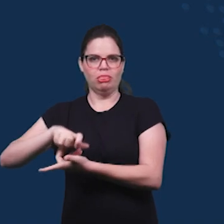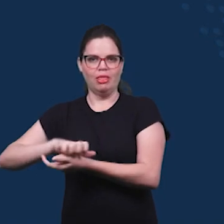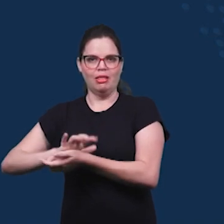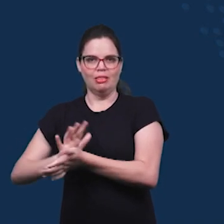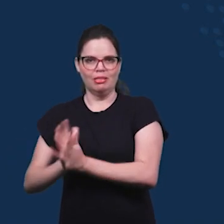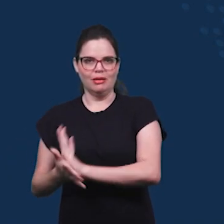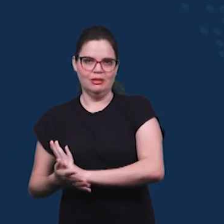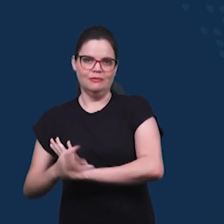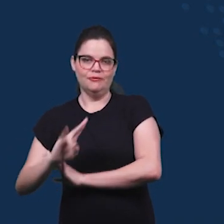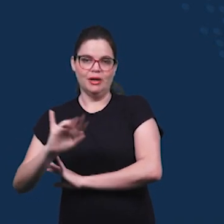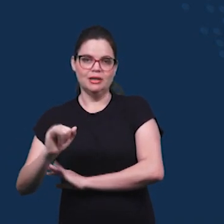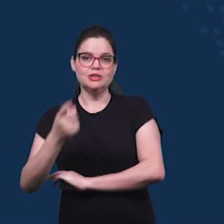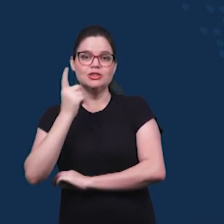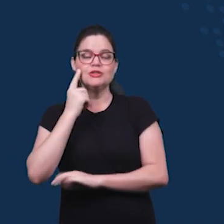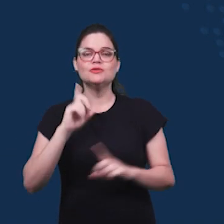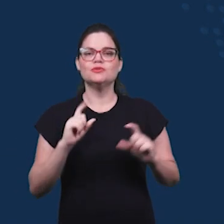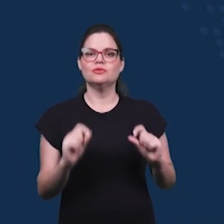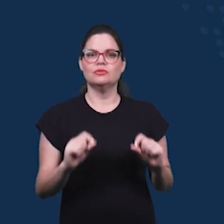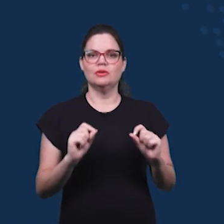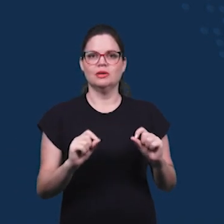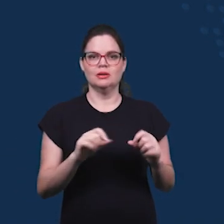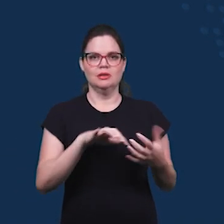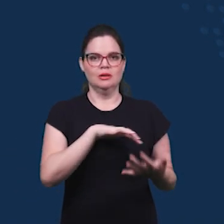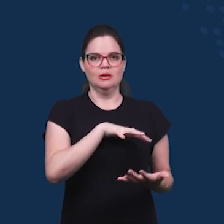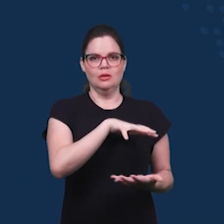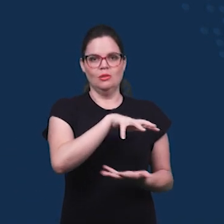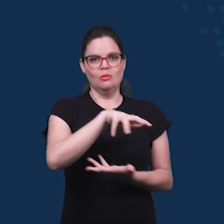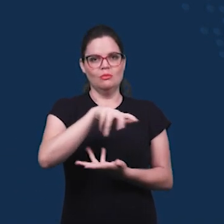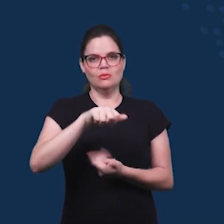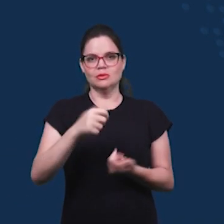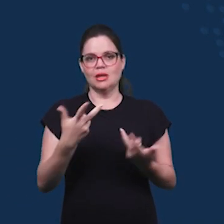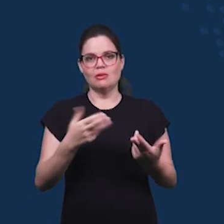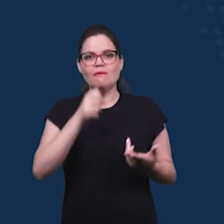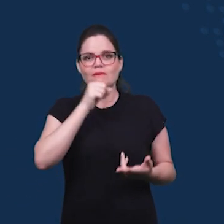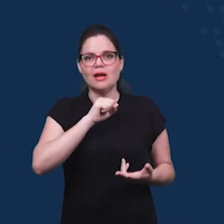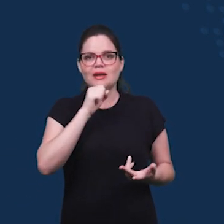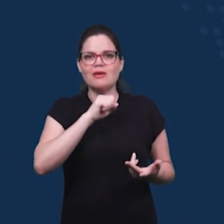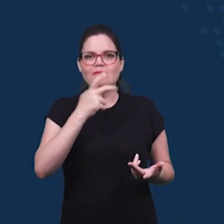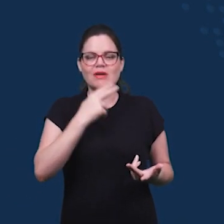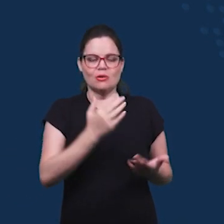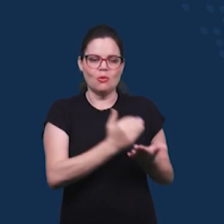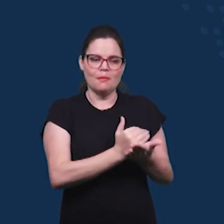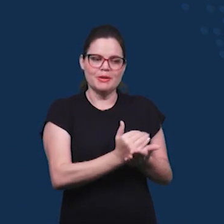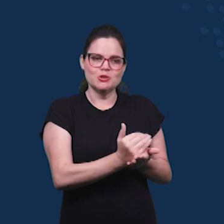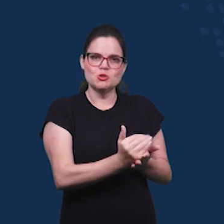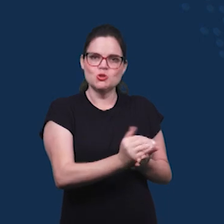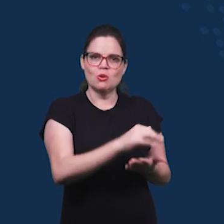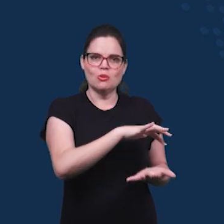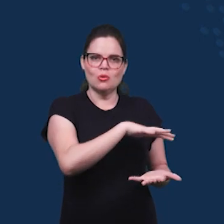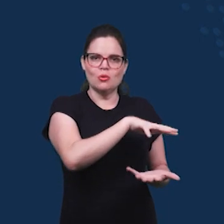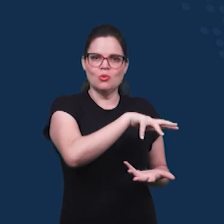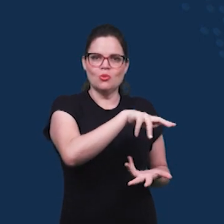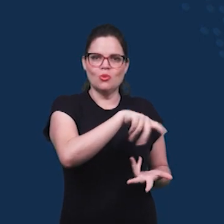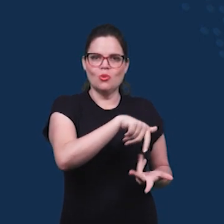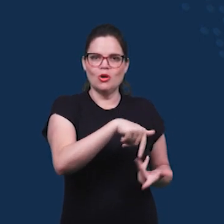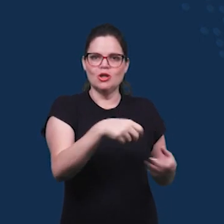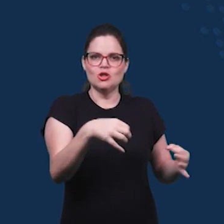processo muito parecido com o envelhecimento. Os sintomas, os